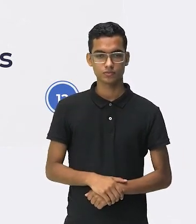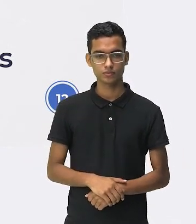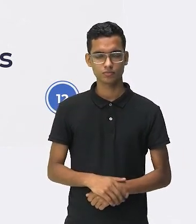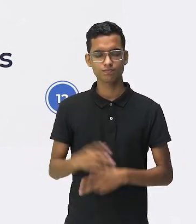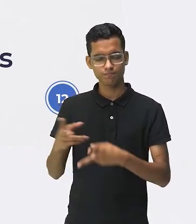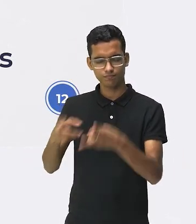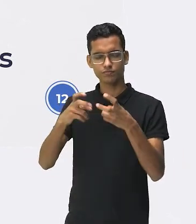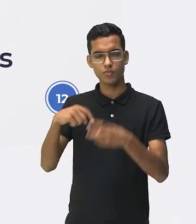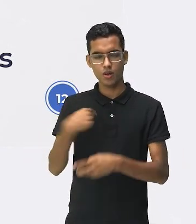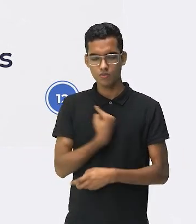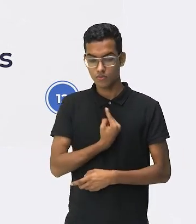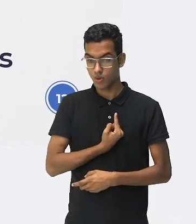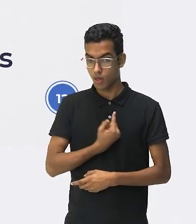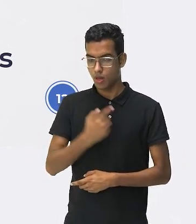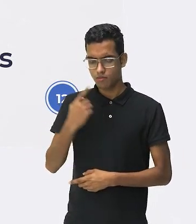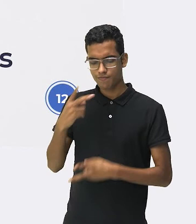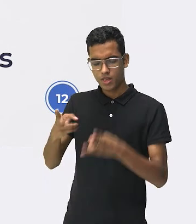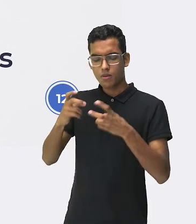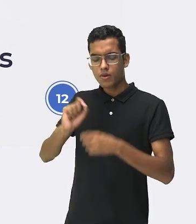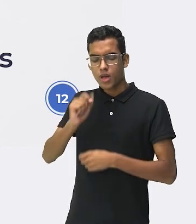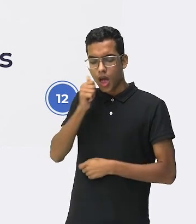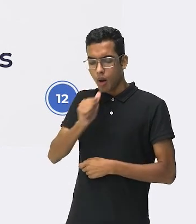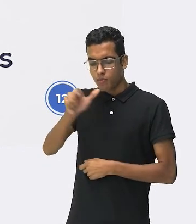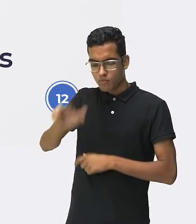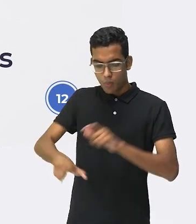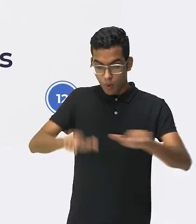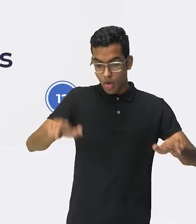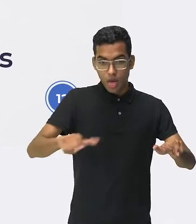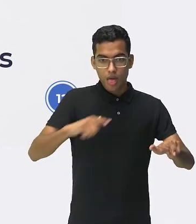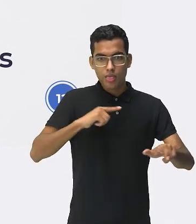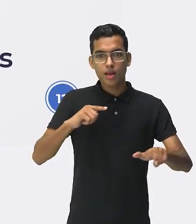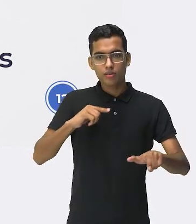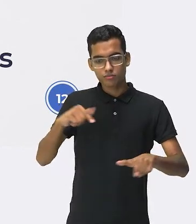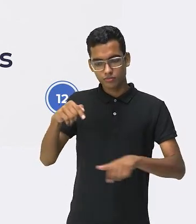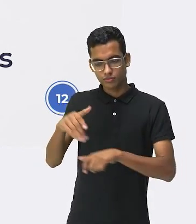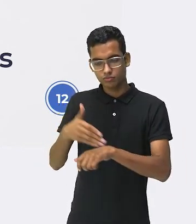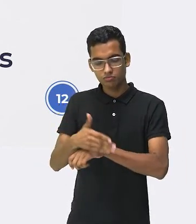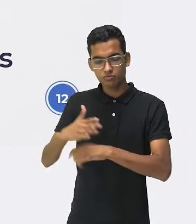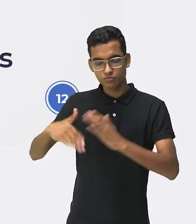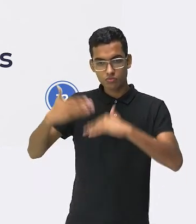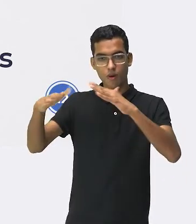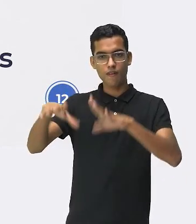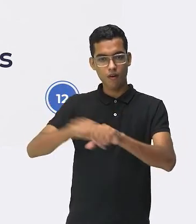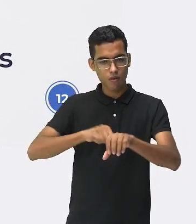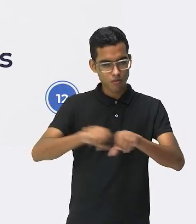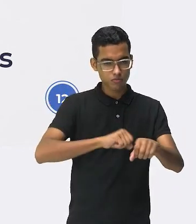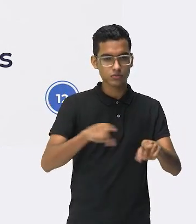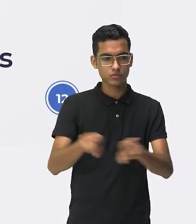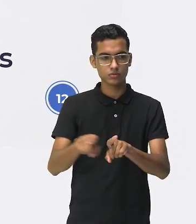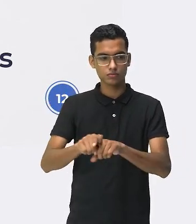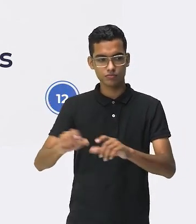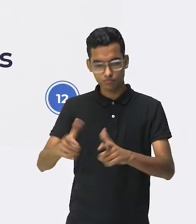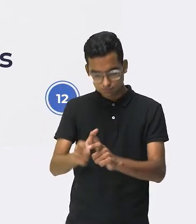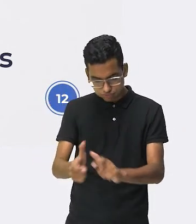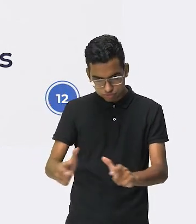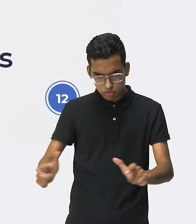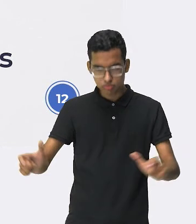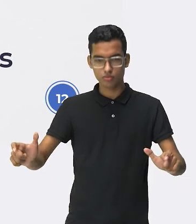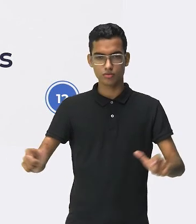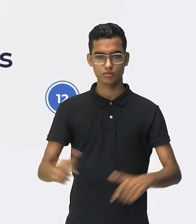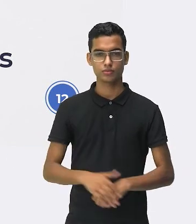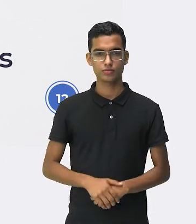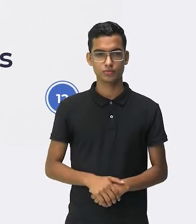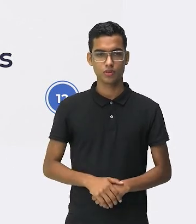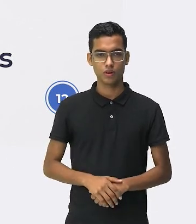as mulheres vêm sim crescendo. Olha só, um exemplo para vocês. Um dia, conversando com uma amiga, uma professora aqui do Centro